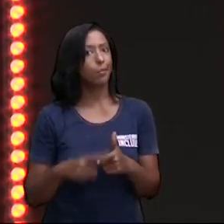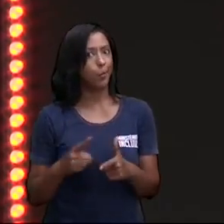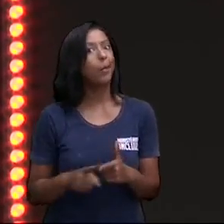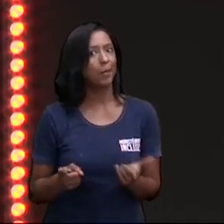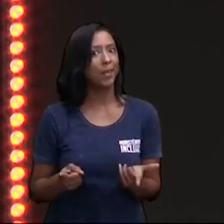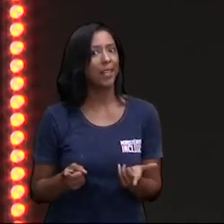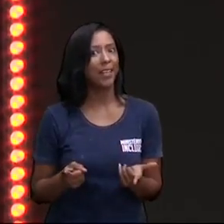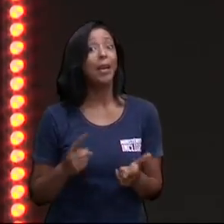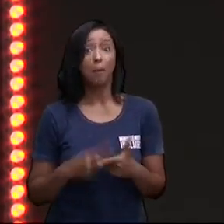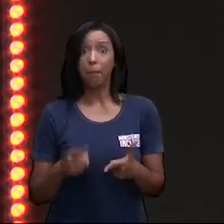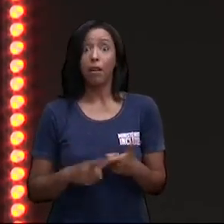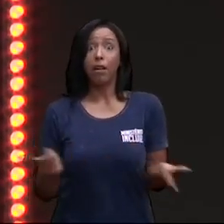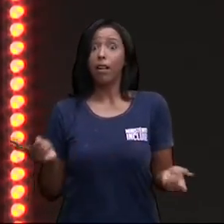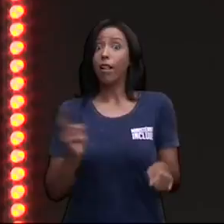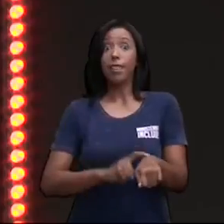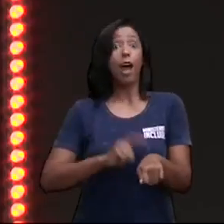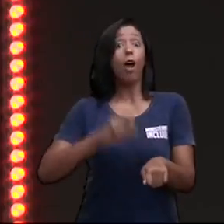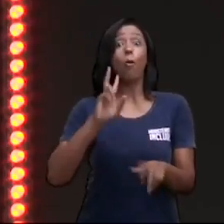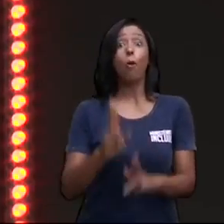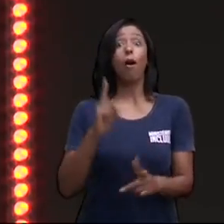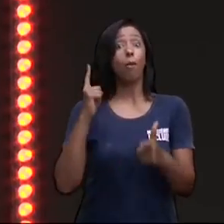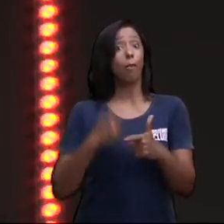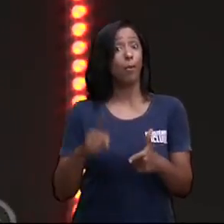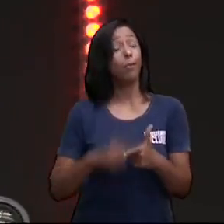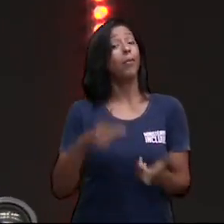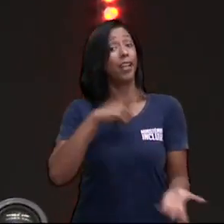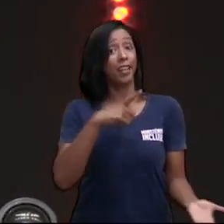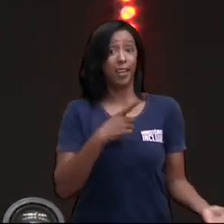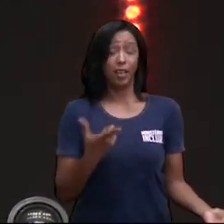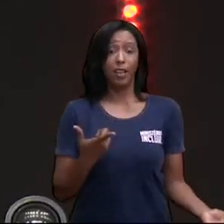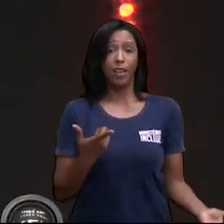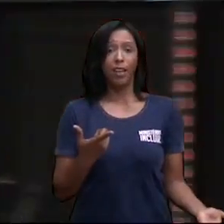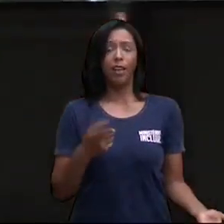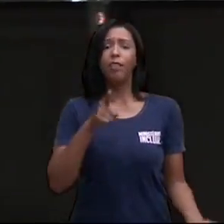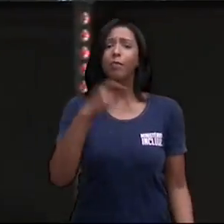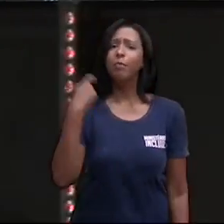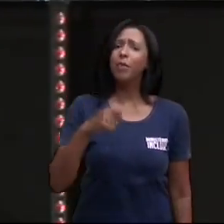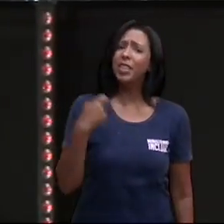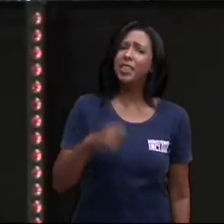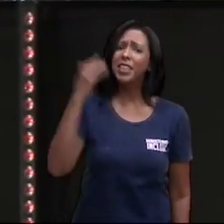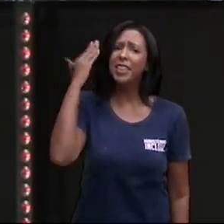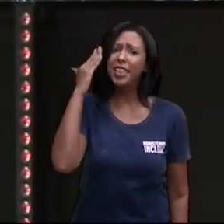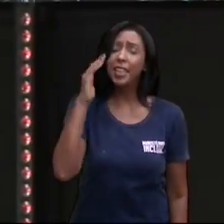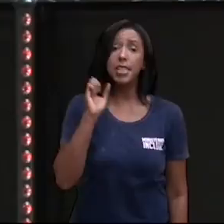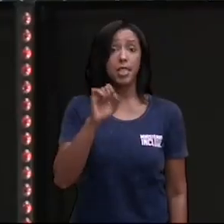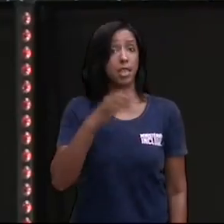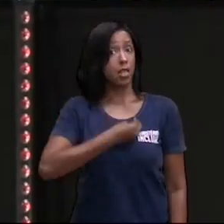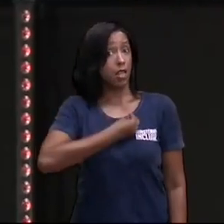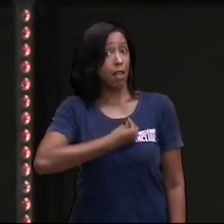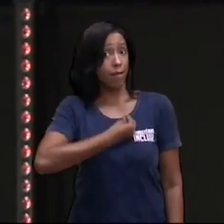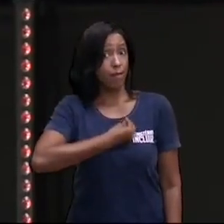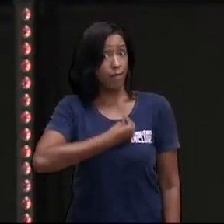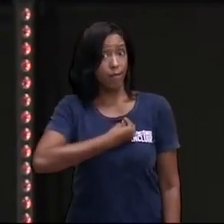não e já tem problema na hora irmão se você precisa entender que se na